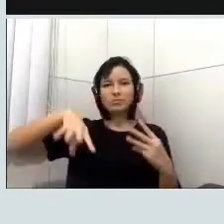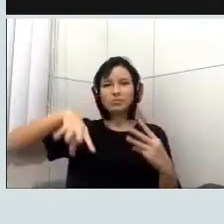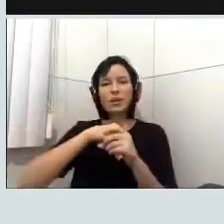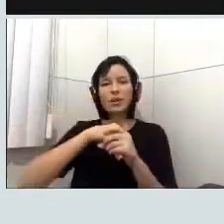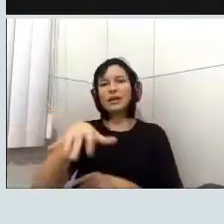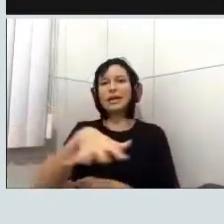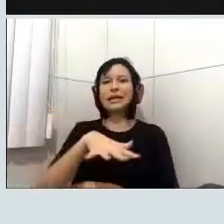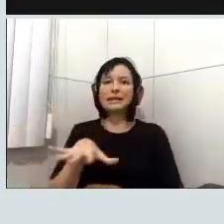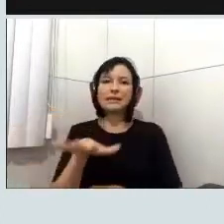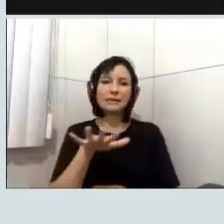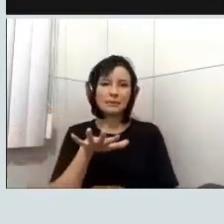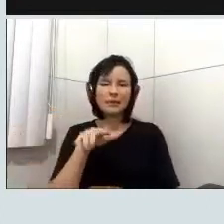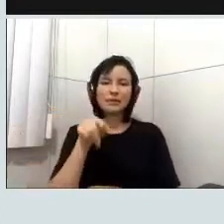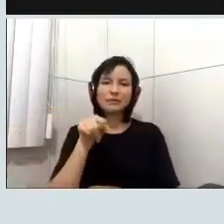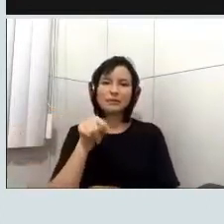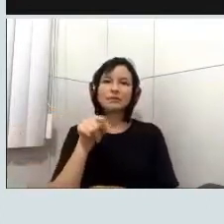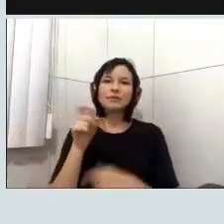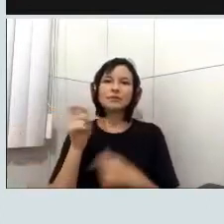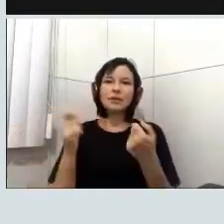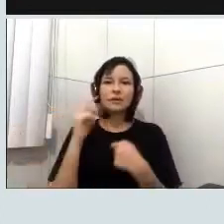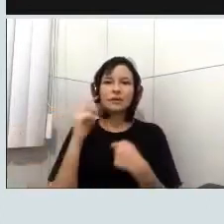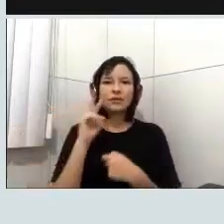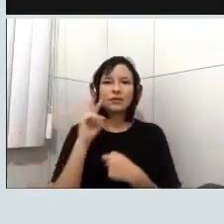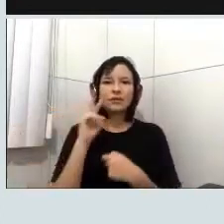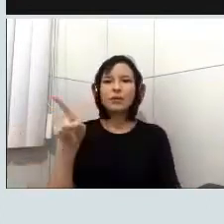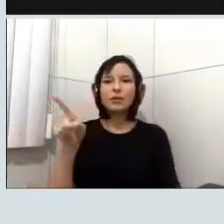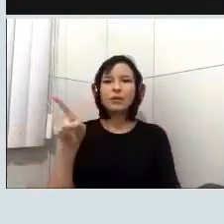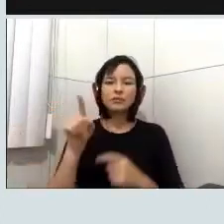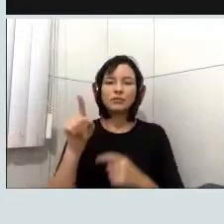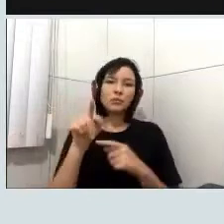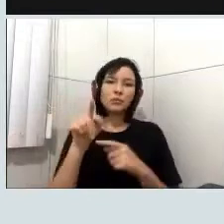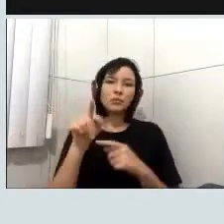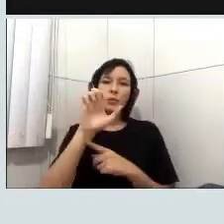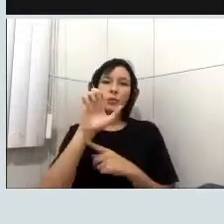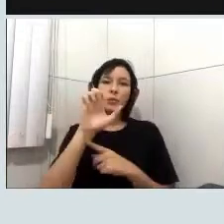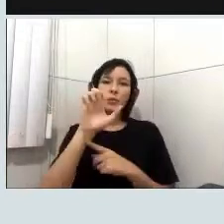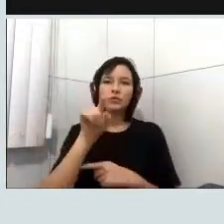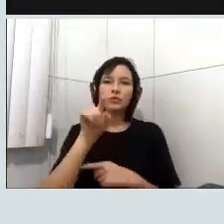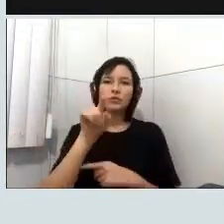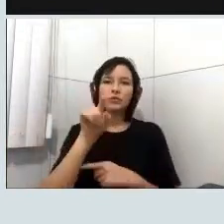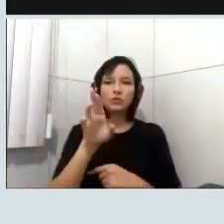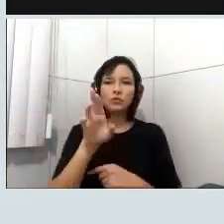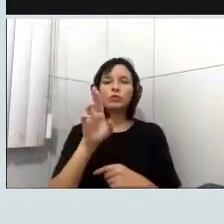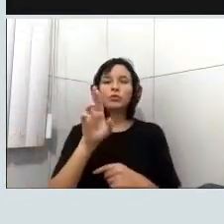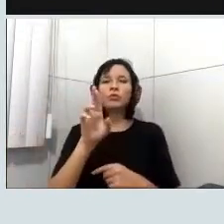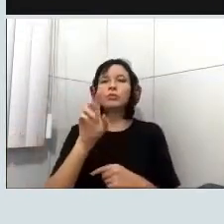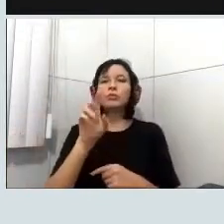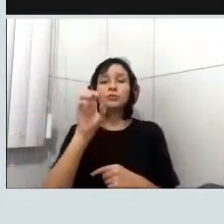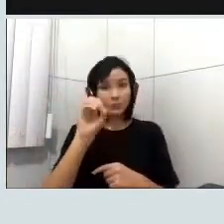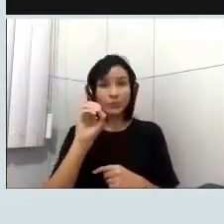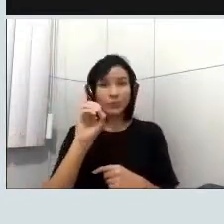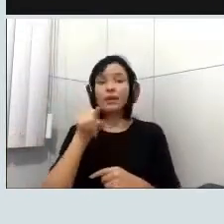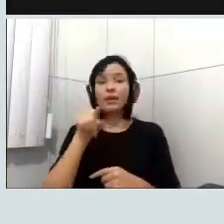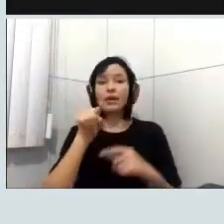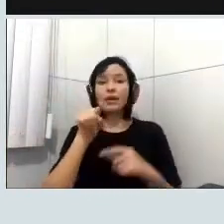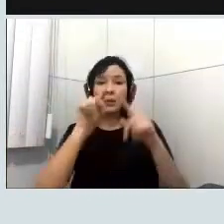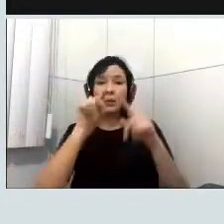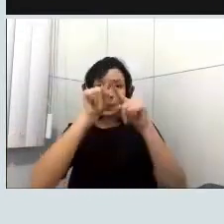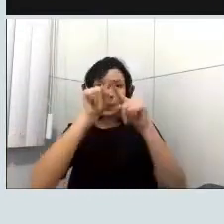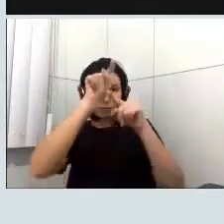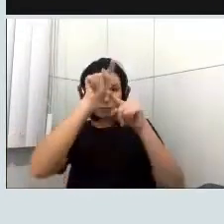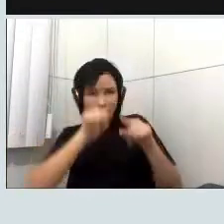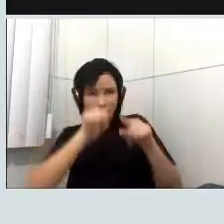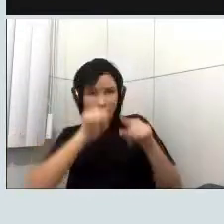são os eixos do plano cartesiano. O eixo X, eixo Y e o eixo